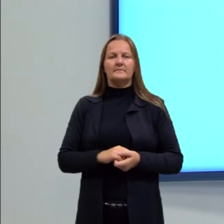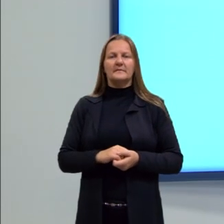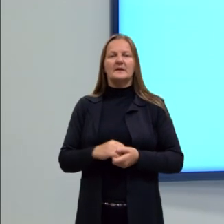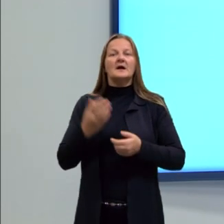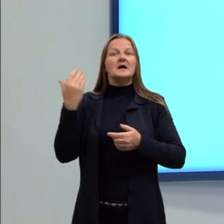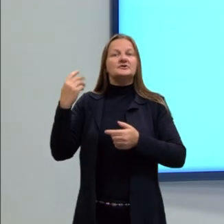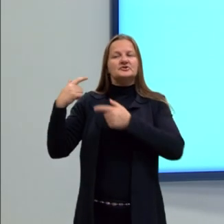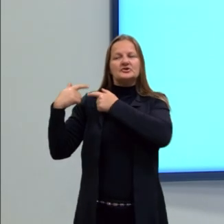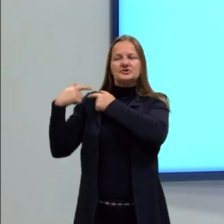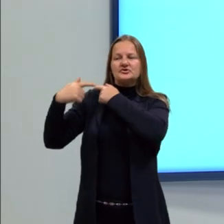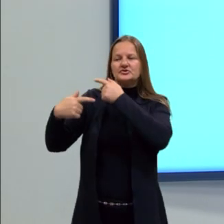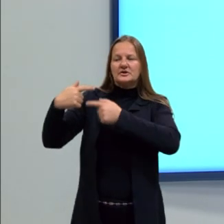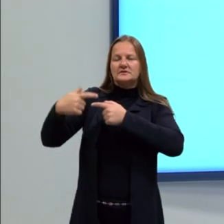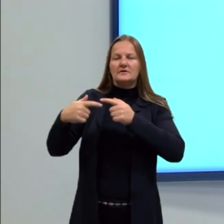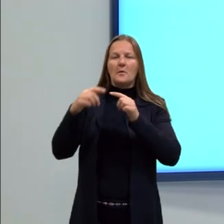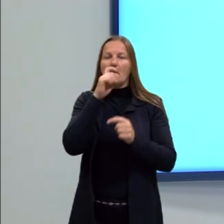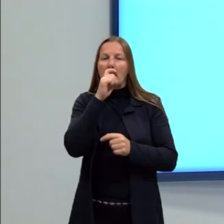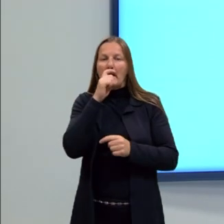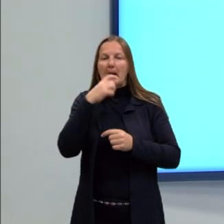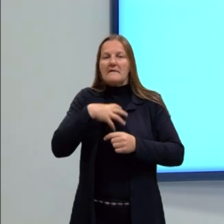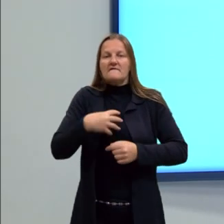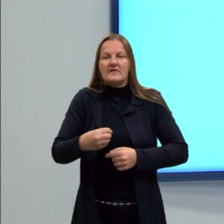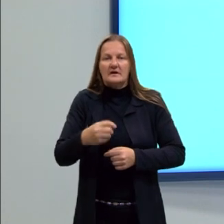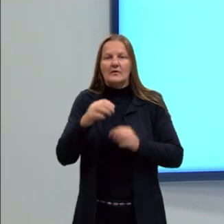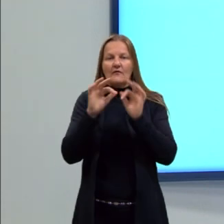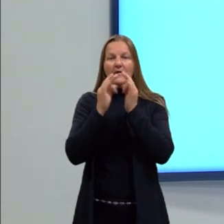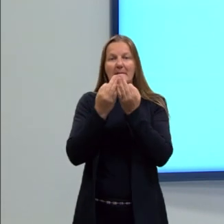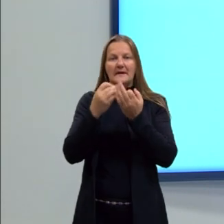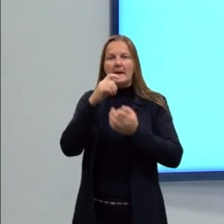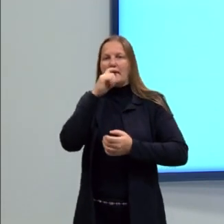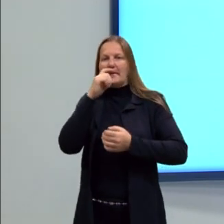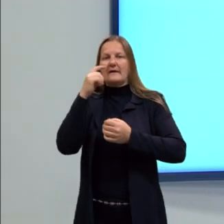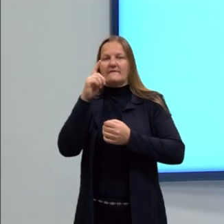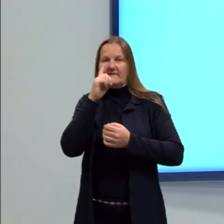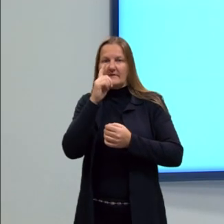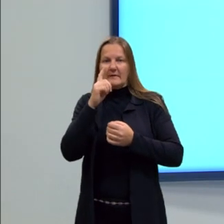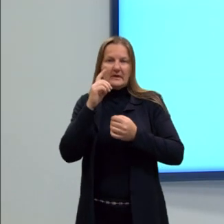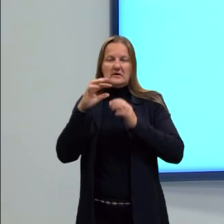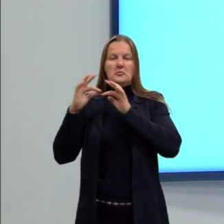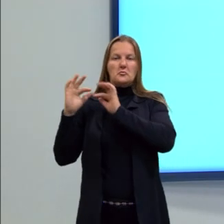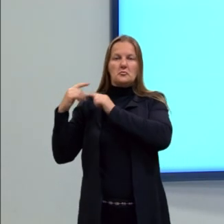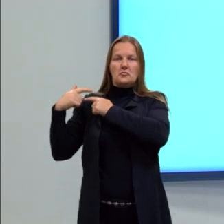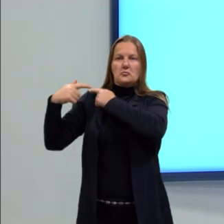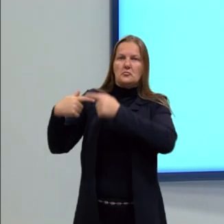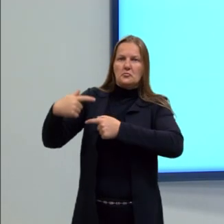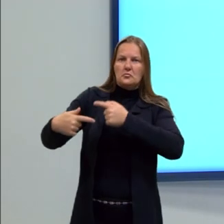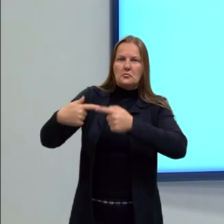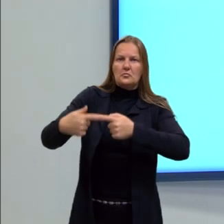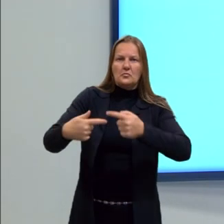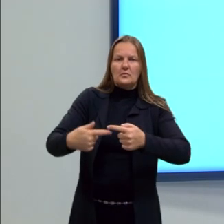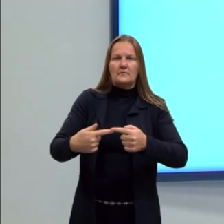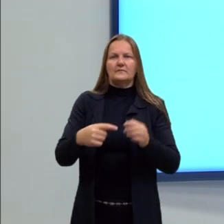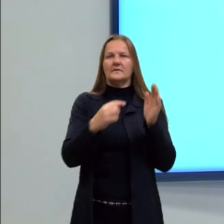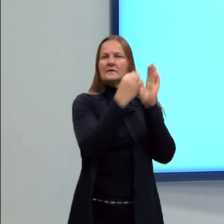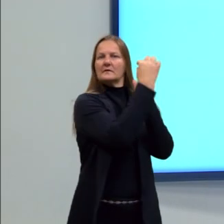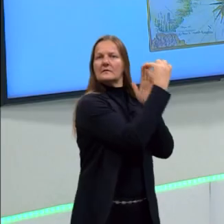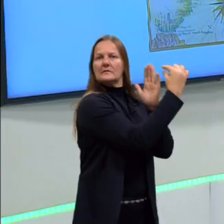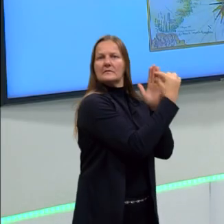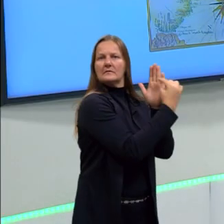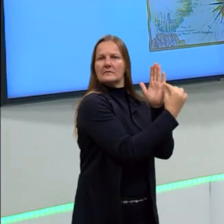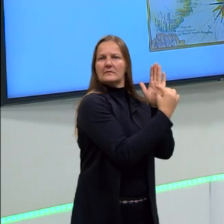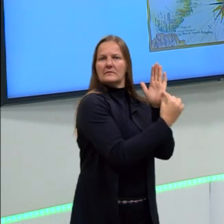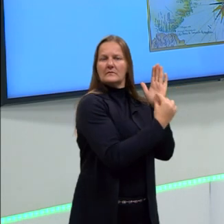de pai para filho entre outras coisas então o Tratado de Tordesilhas né marcadas a linha nessa linha mostrando aí onde é que